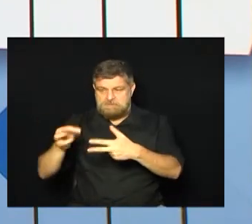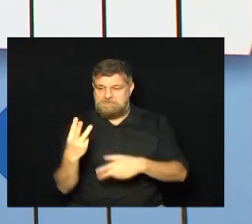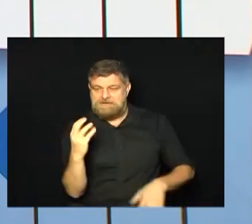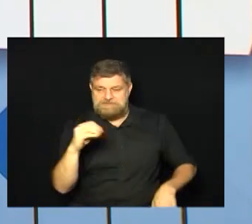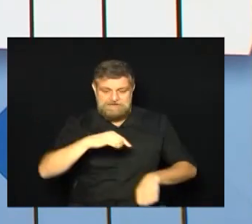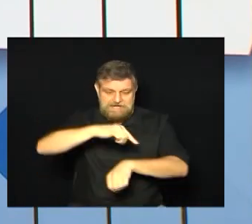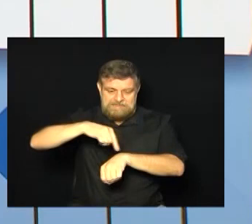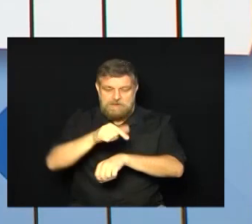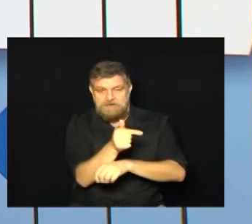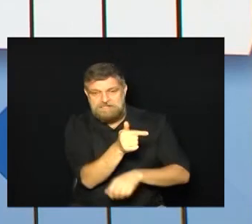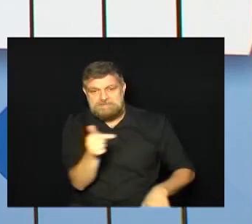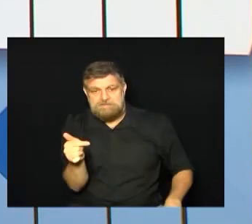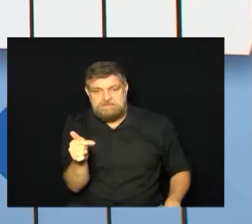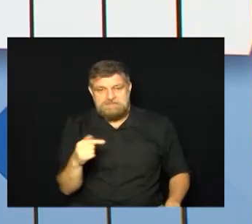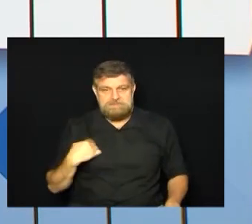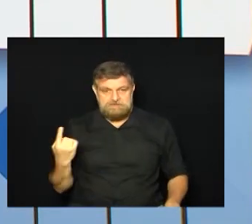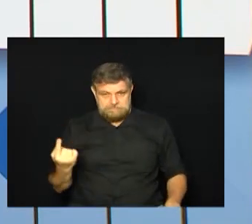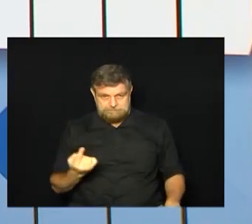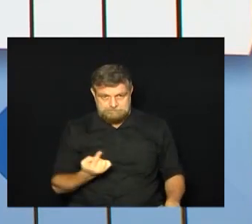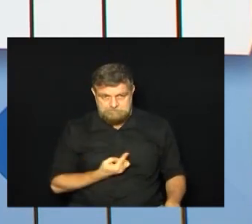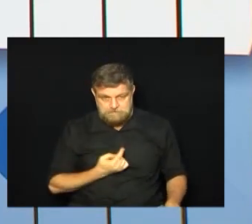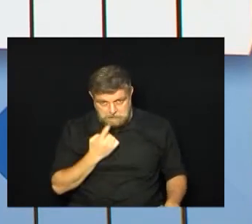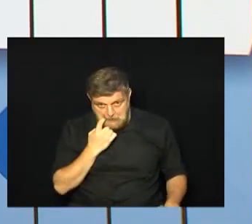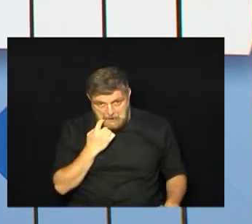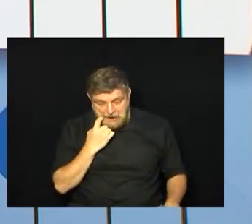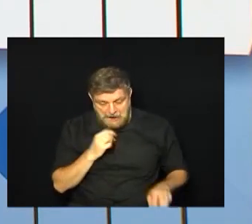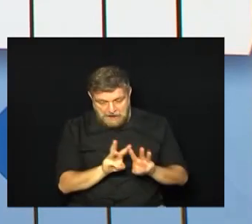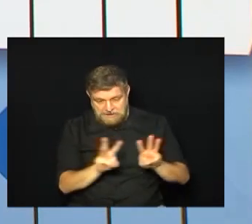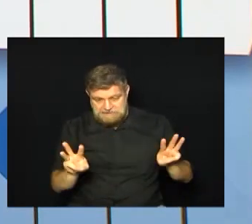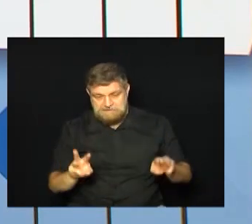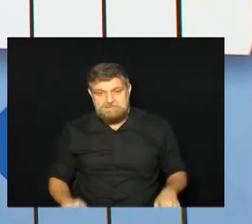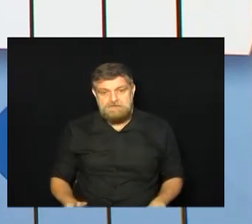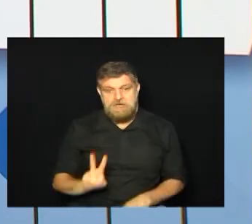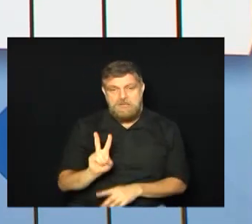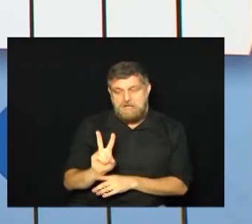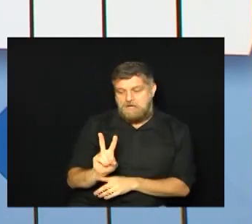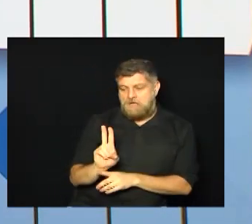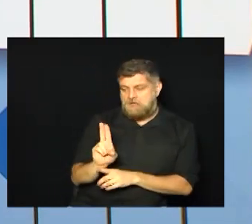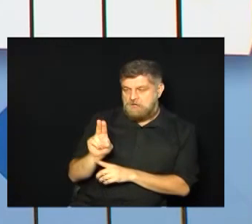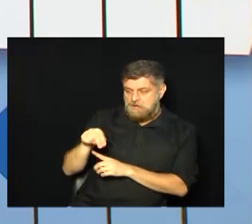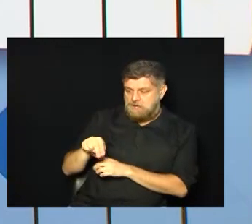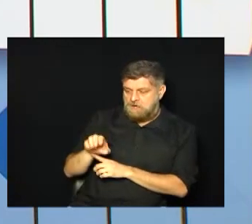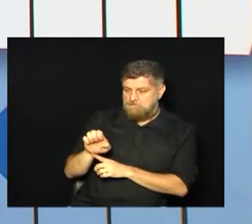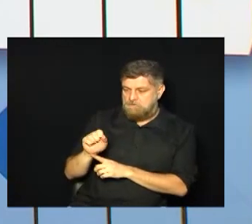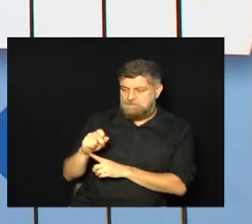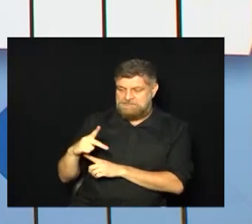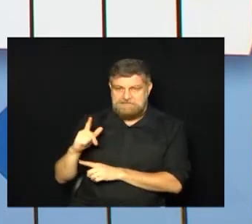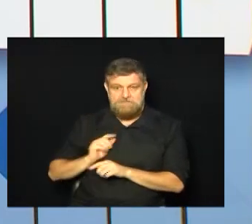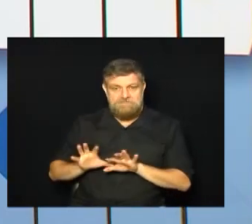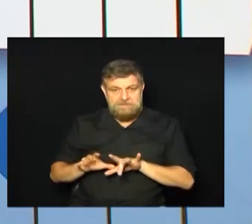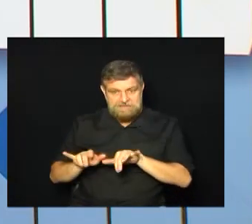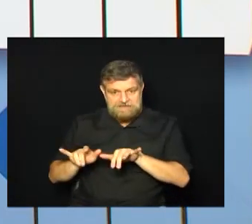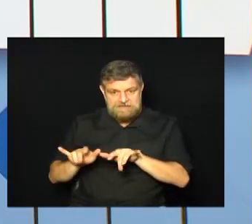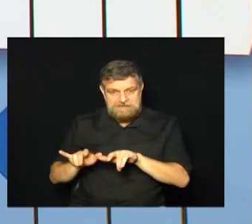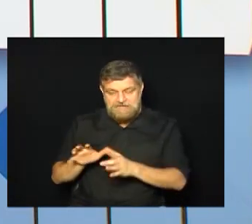horas semanais. Então a gente vai, entre aí no site da VUNESP para que você possa então fazer essas inscrições